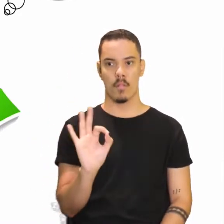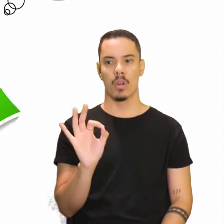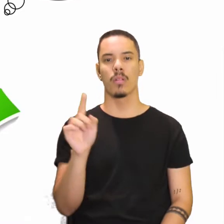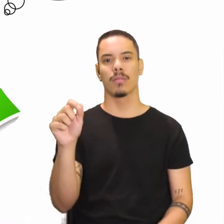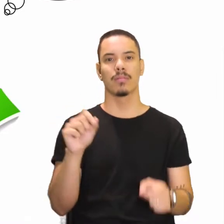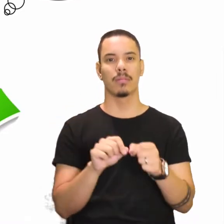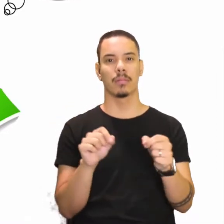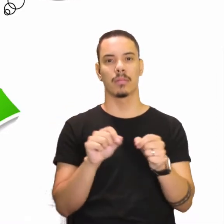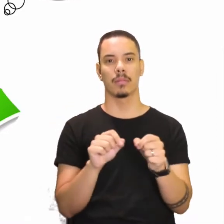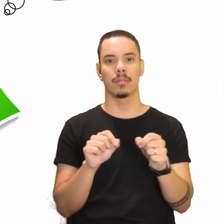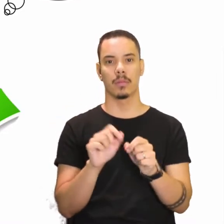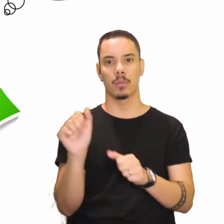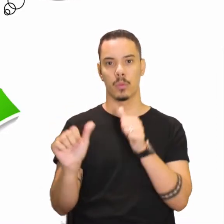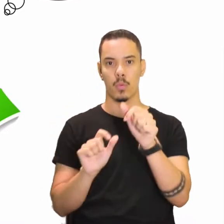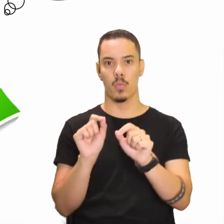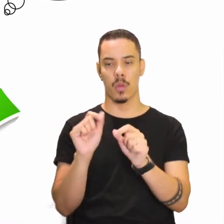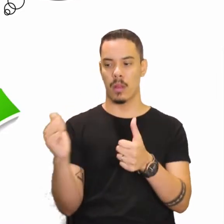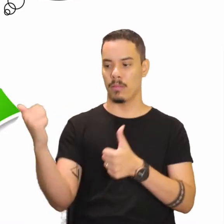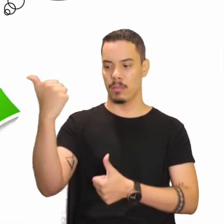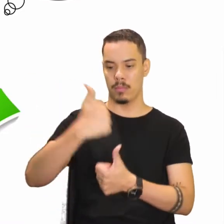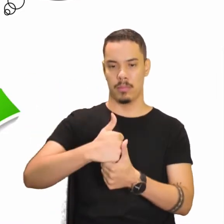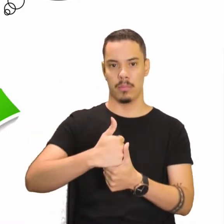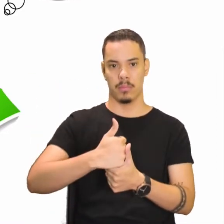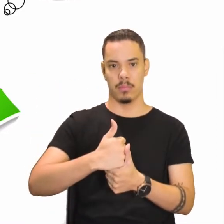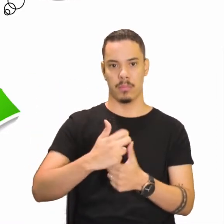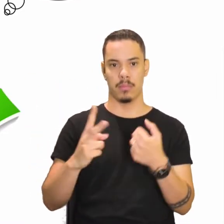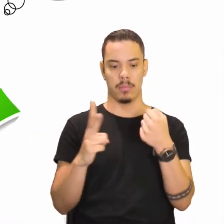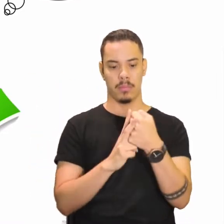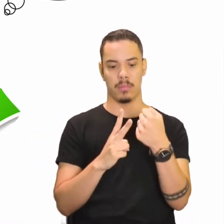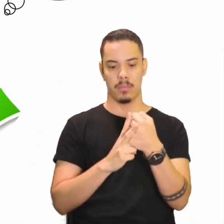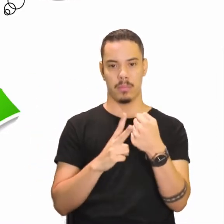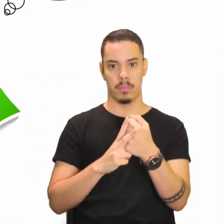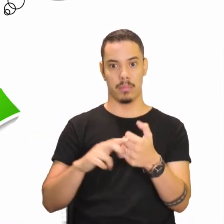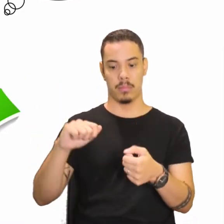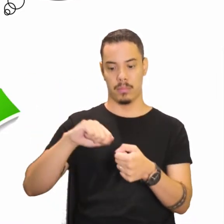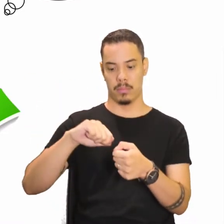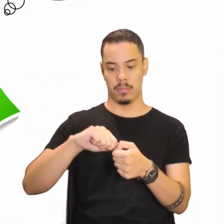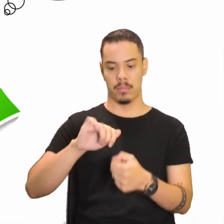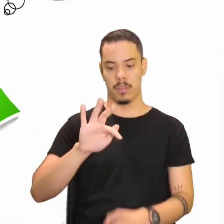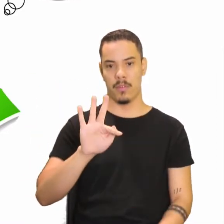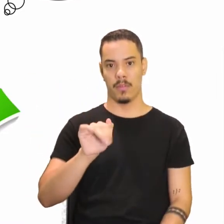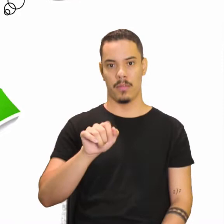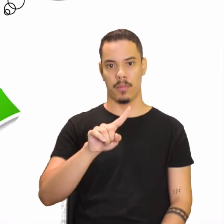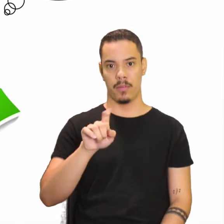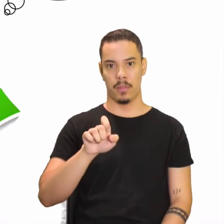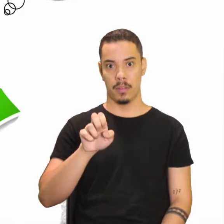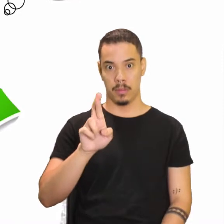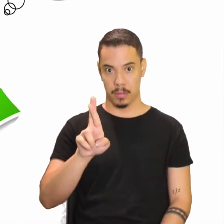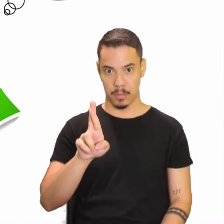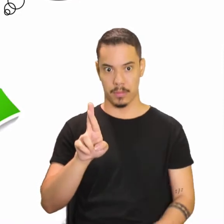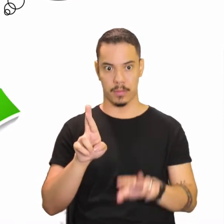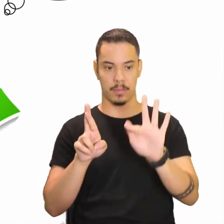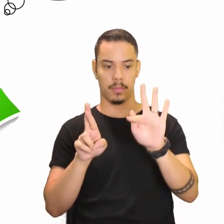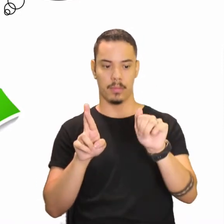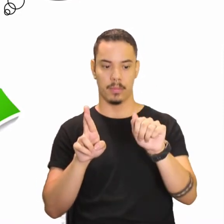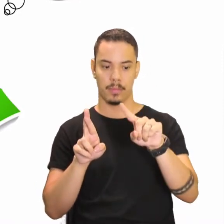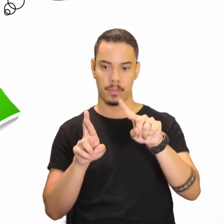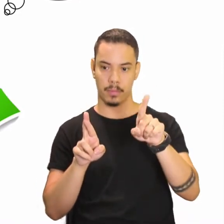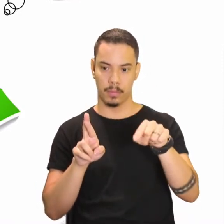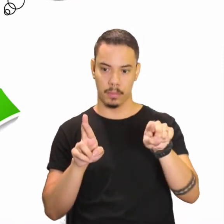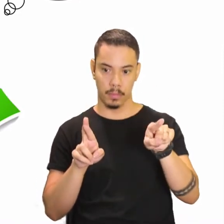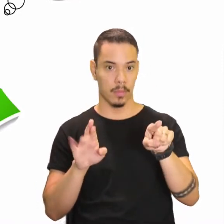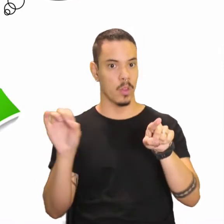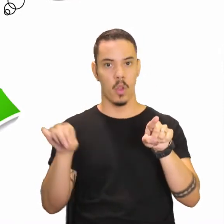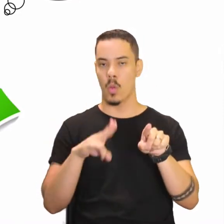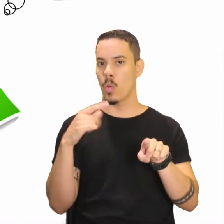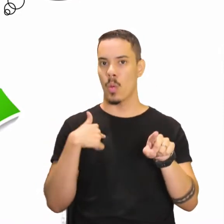fazer aquela troca pelo verbo fazer, né? Faz, né? Não vejo a